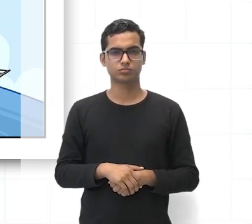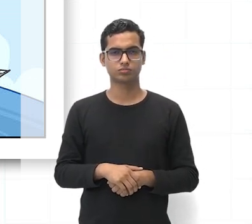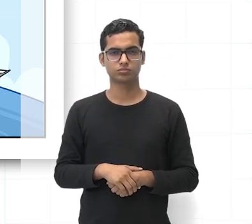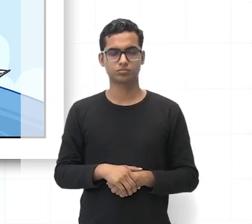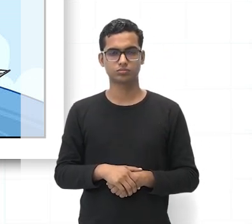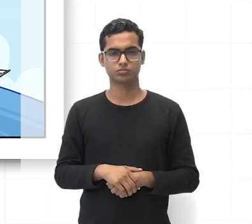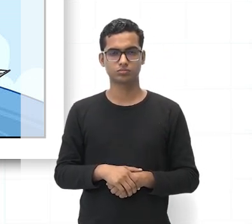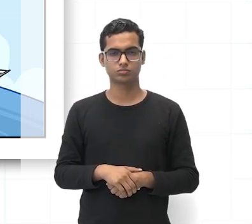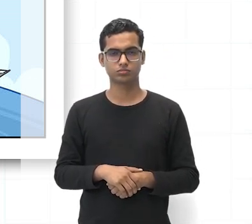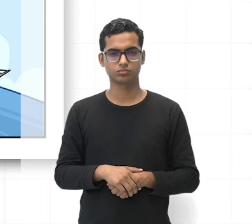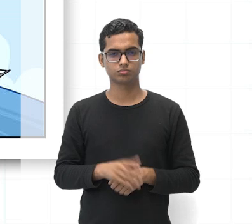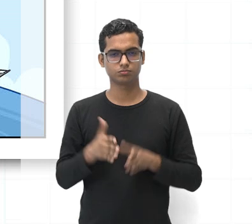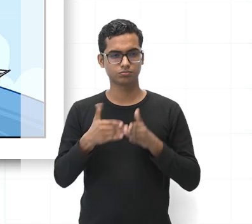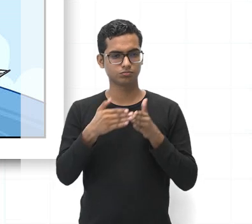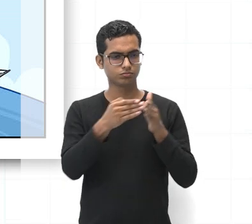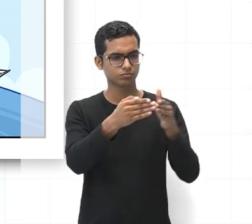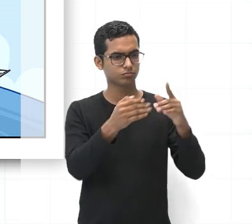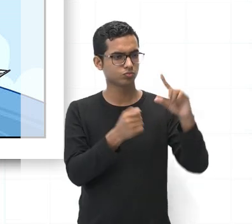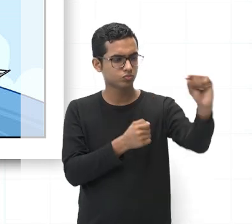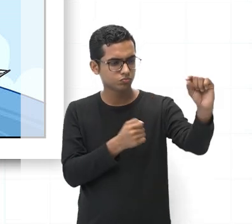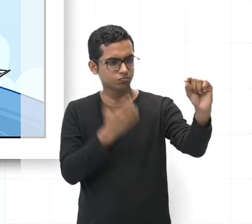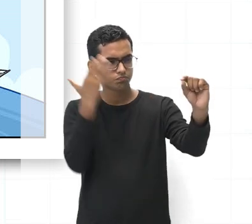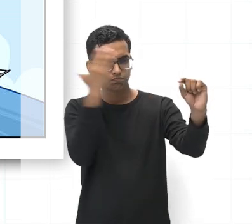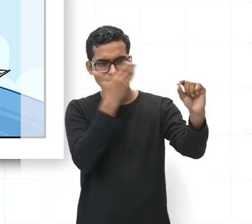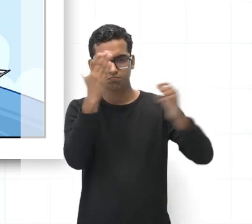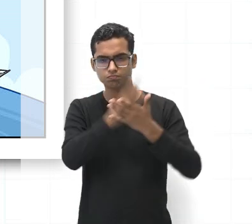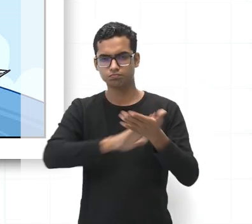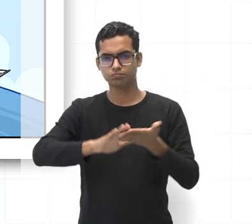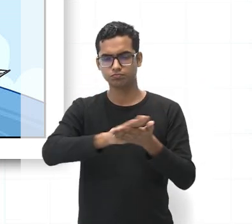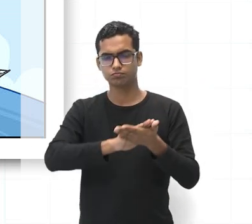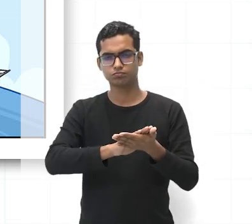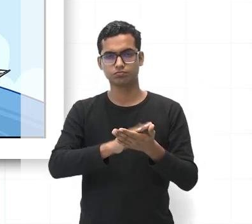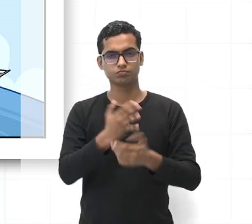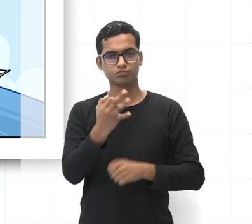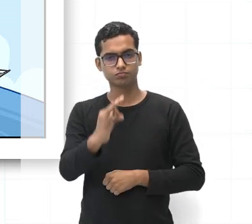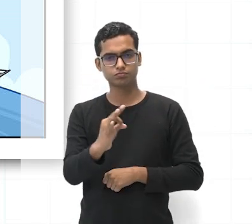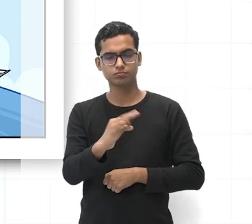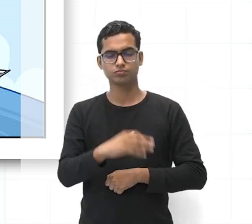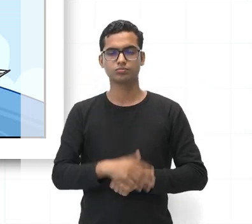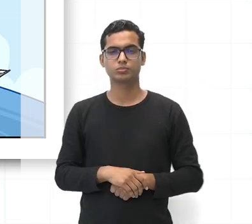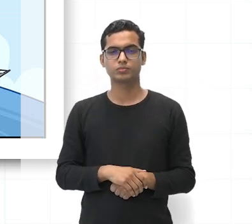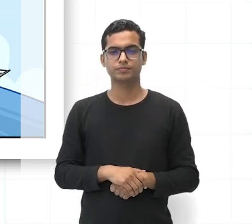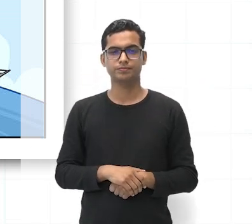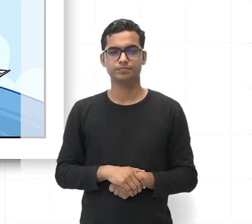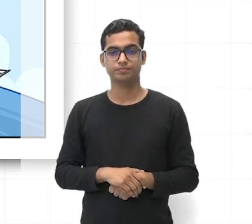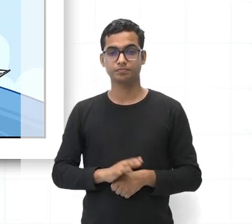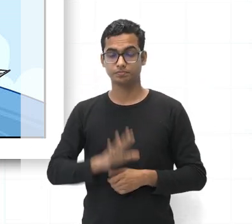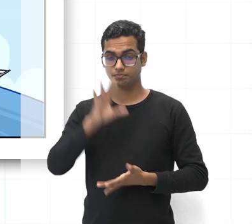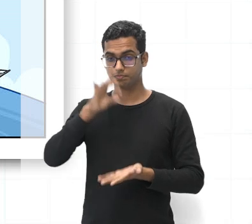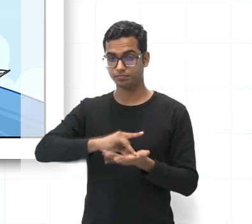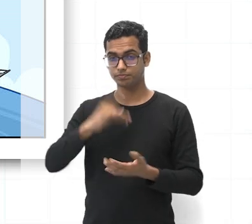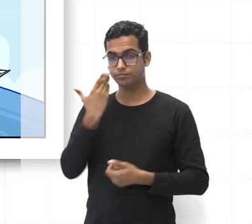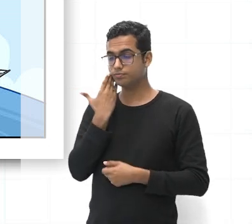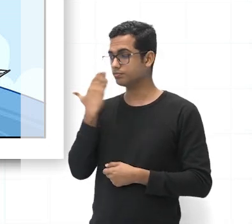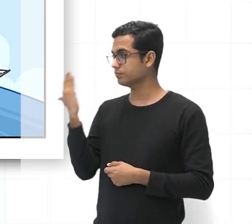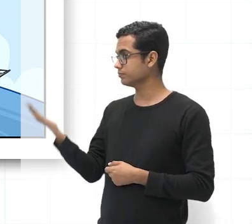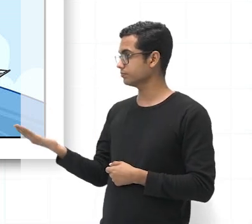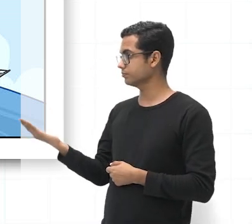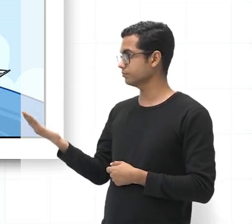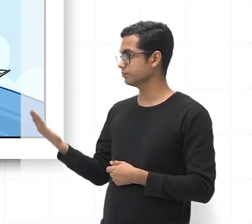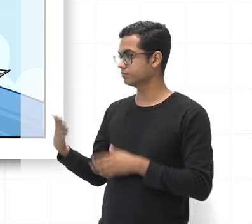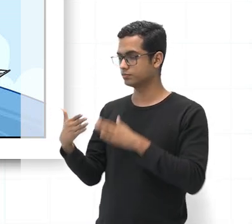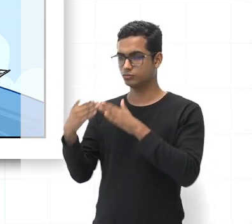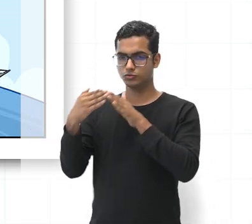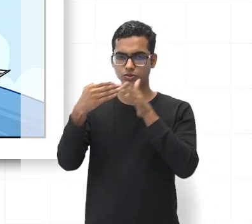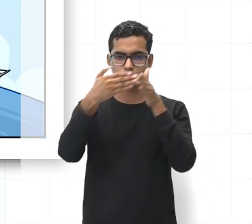tornaria um ponto e desapareceria do campo de visão do observador, certo? E nós vemos aí que não é isso que